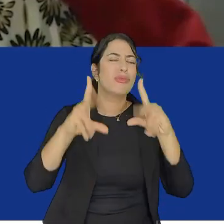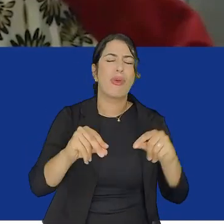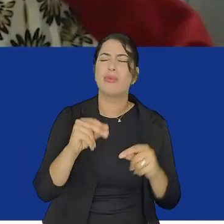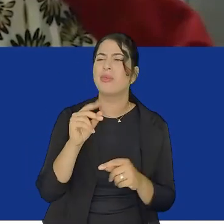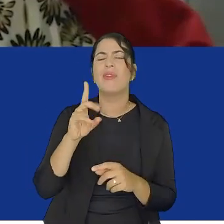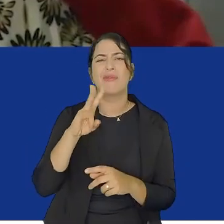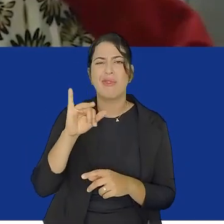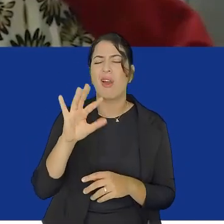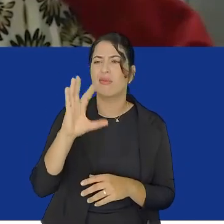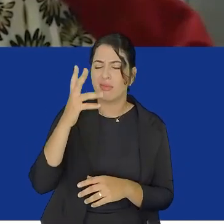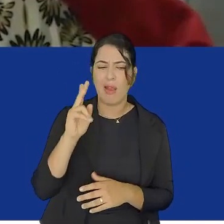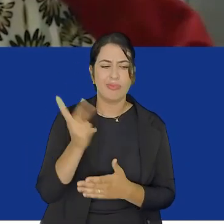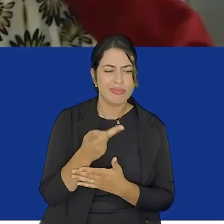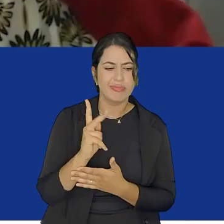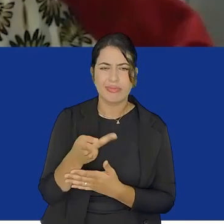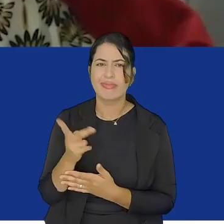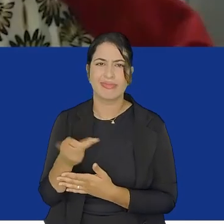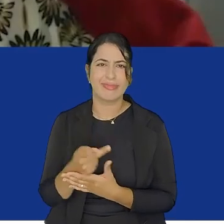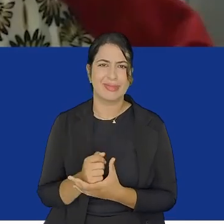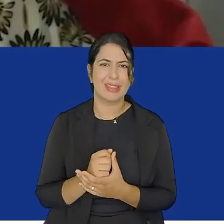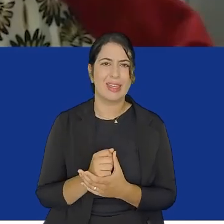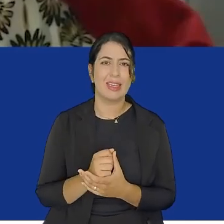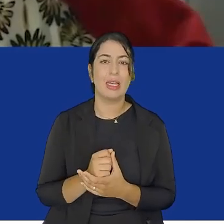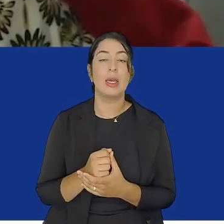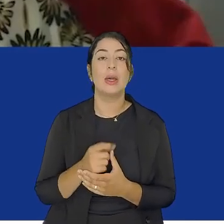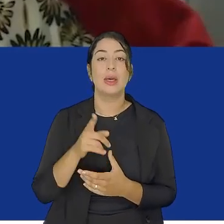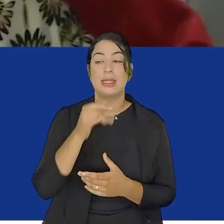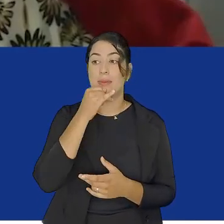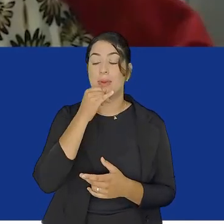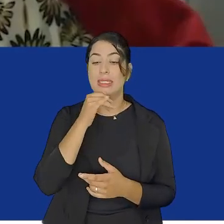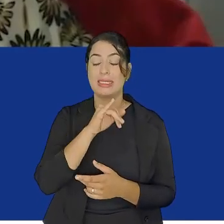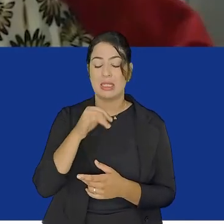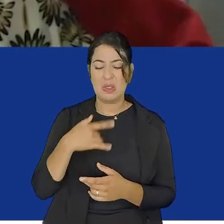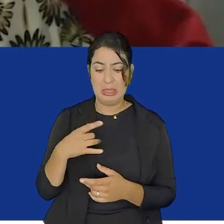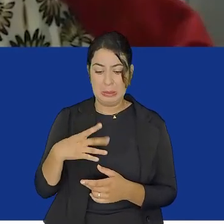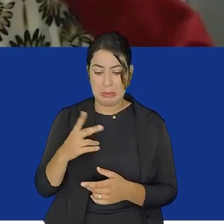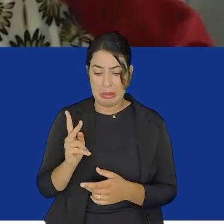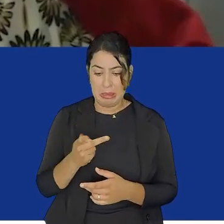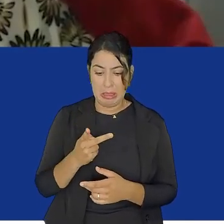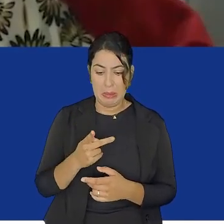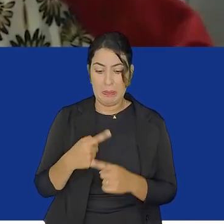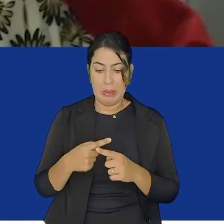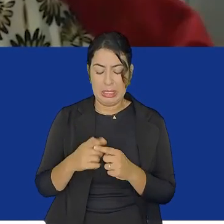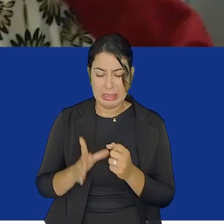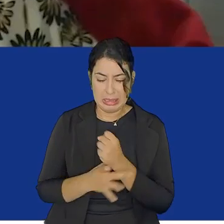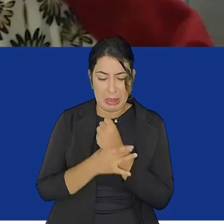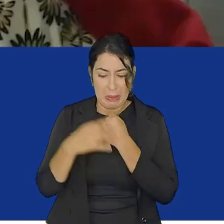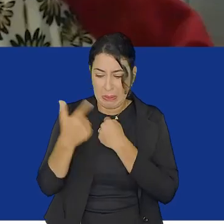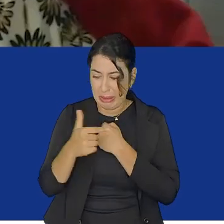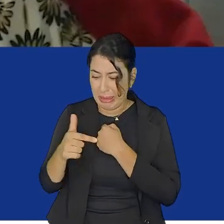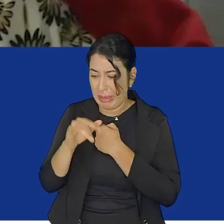vai errar. E se eu tiver medo de errar, porque eu não vou ter segurança emocional ali, não vou ter um amparo do gestor